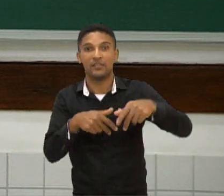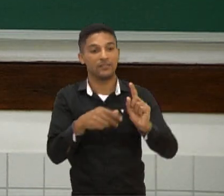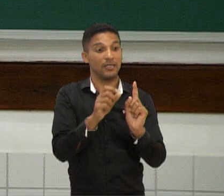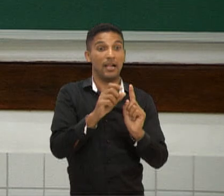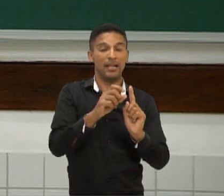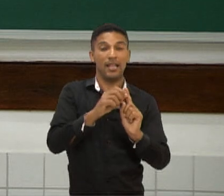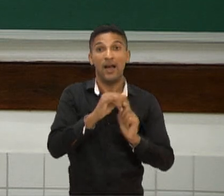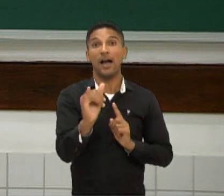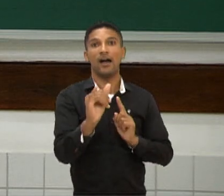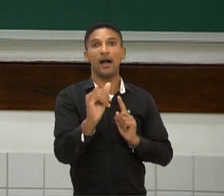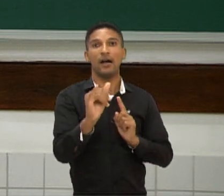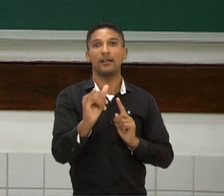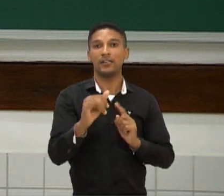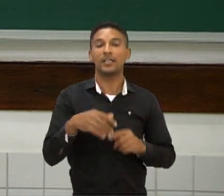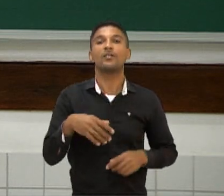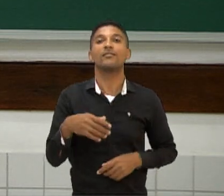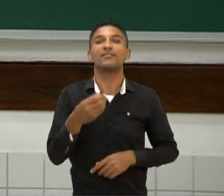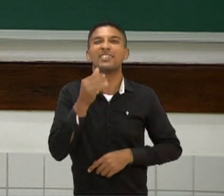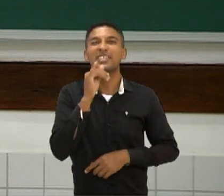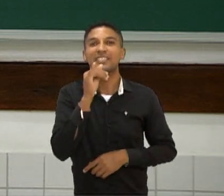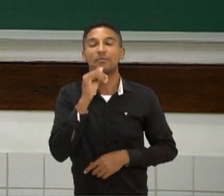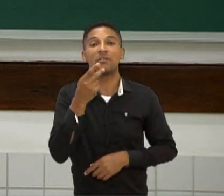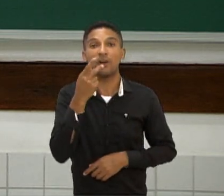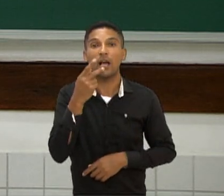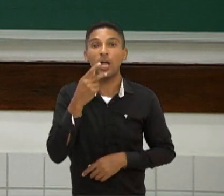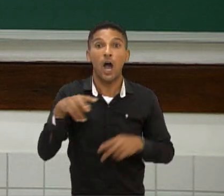as pessoas foram mudando um pouco isso.